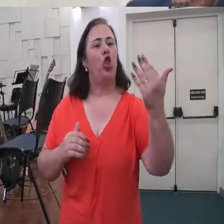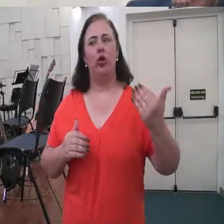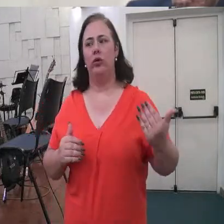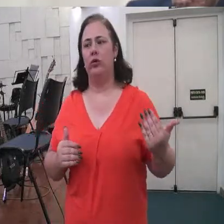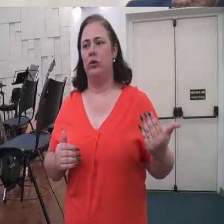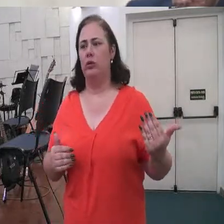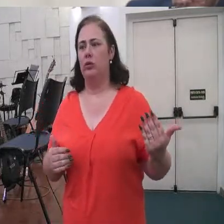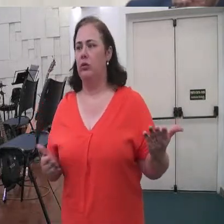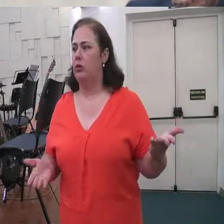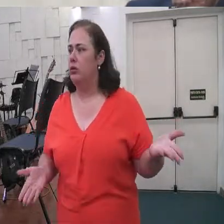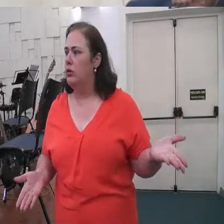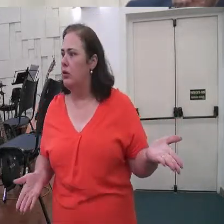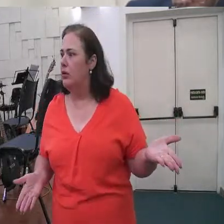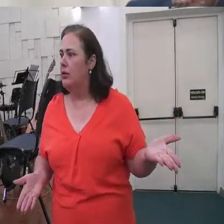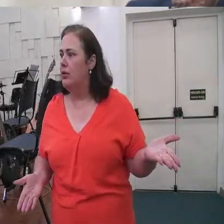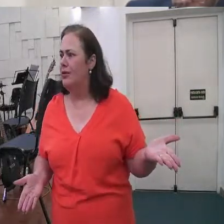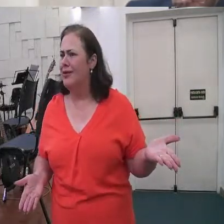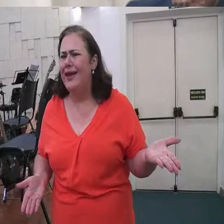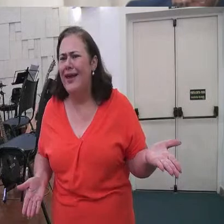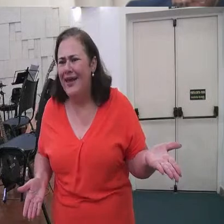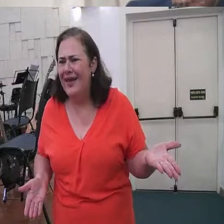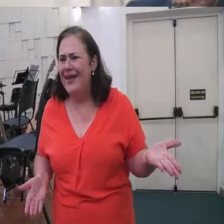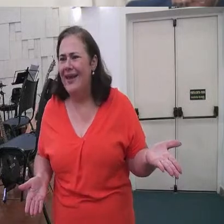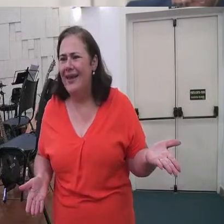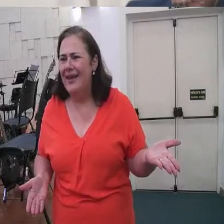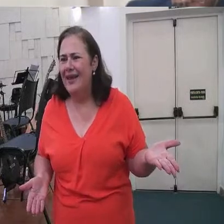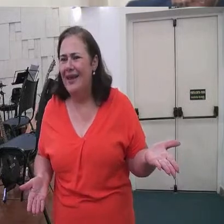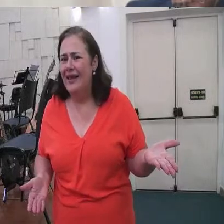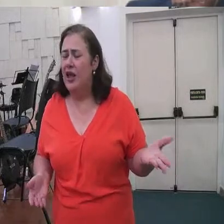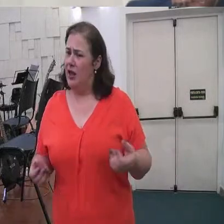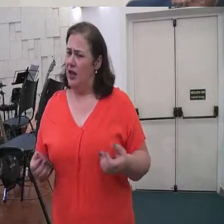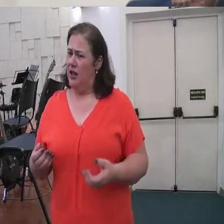resultado. Os fins justificam os